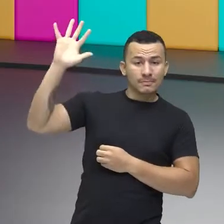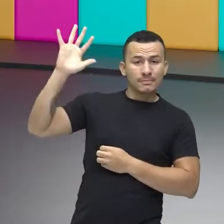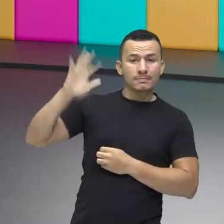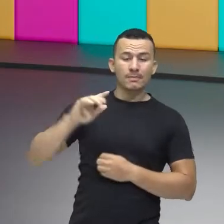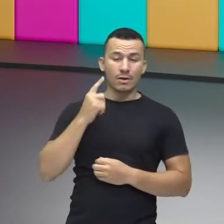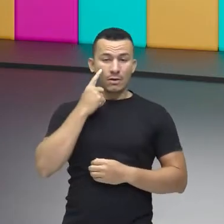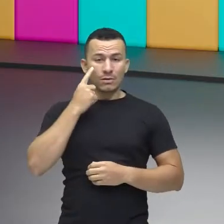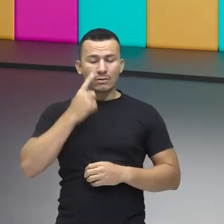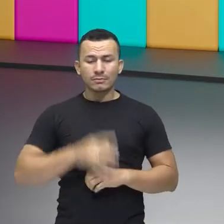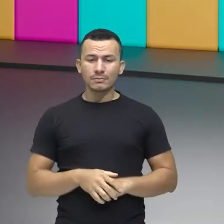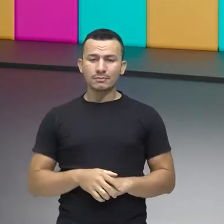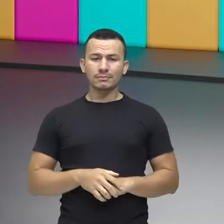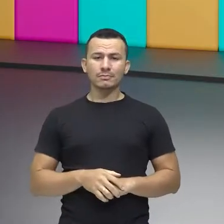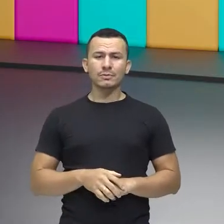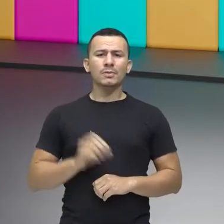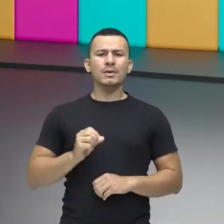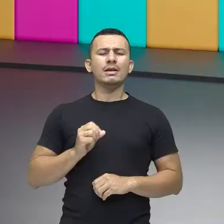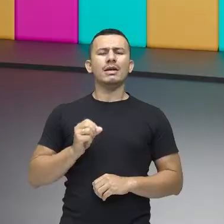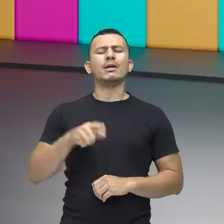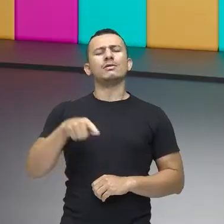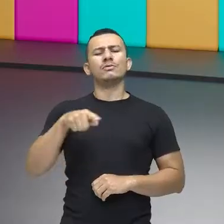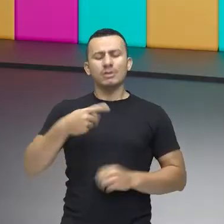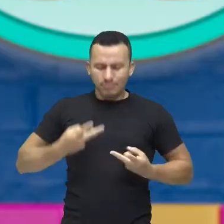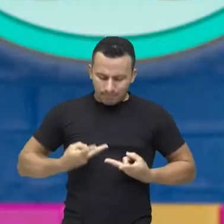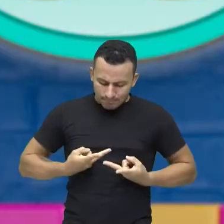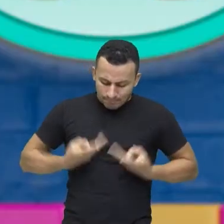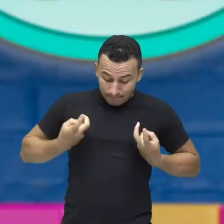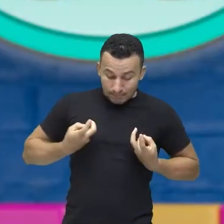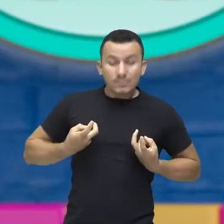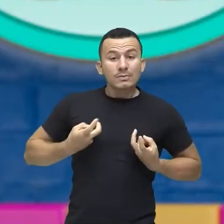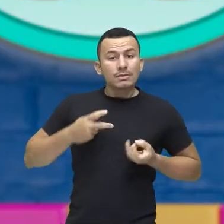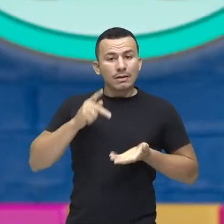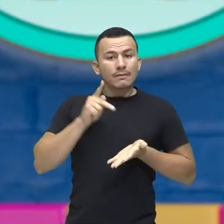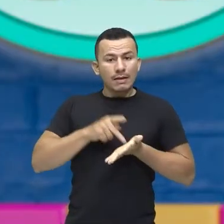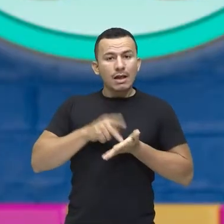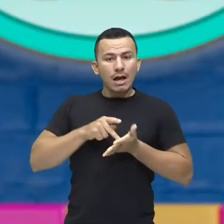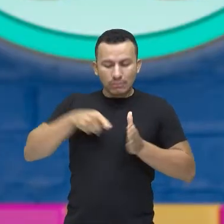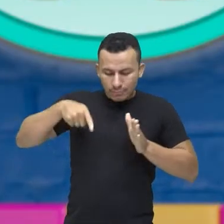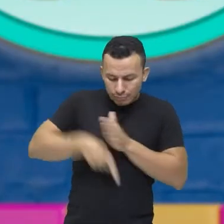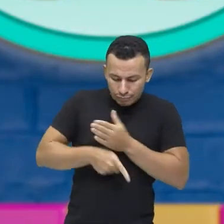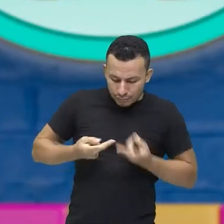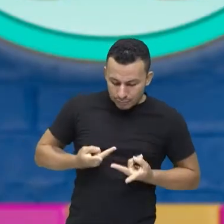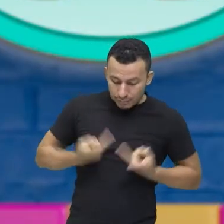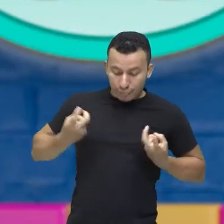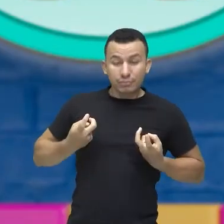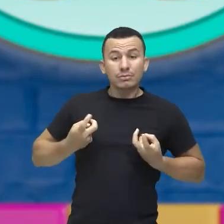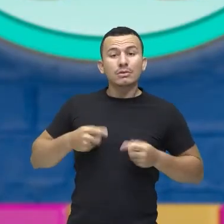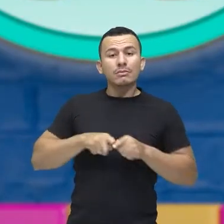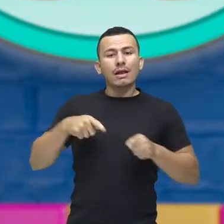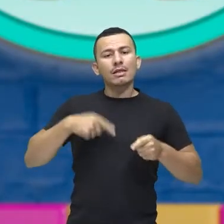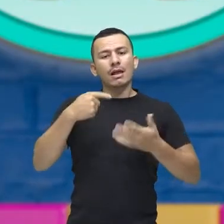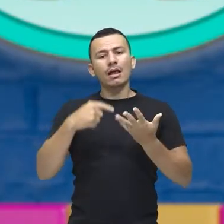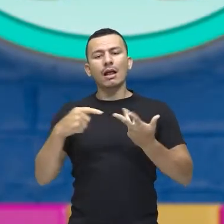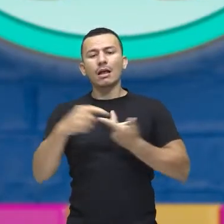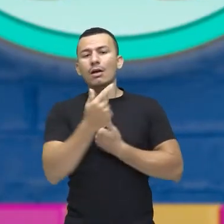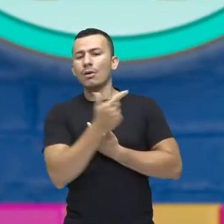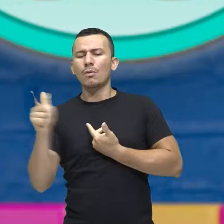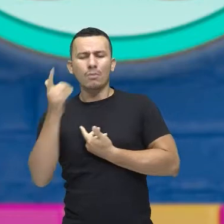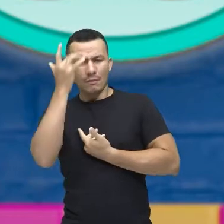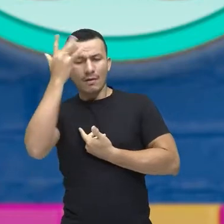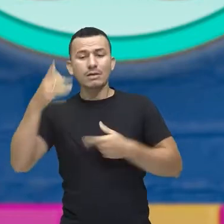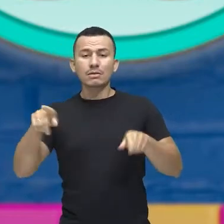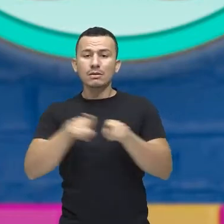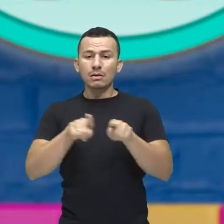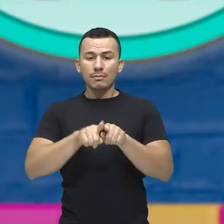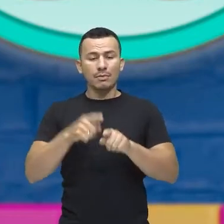ele começa dizendo que é mergulhar no seu mundo interior, e de fato é esse processo, mas aí ele traz os outros aspectos mais práticos